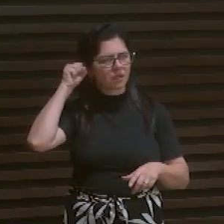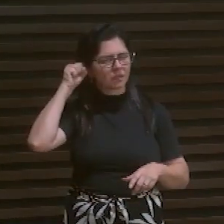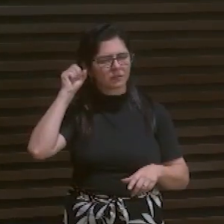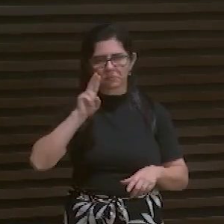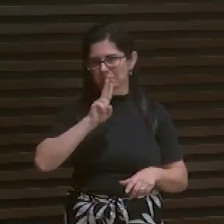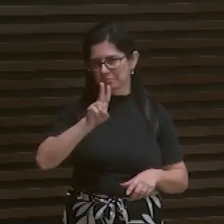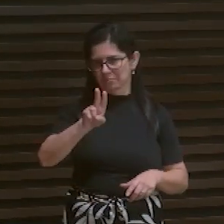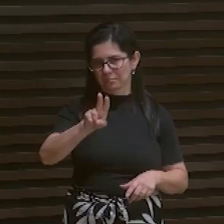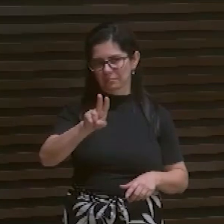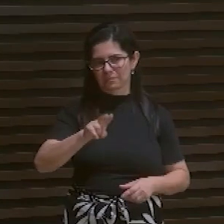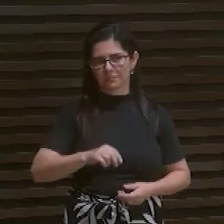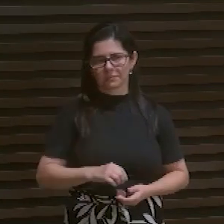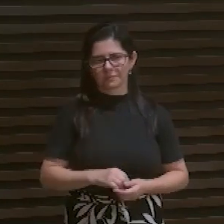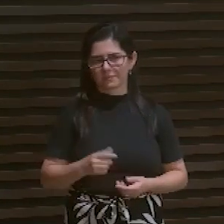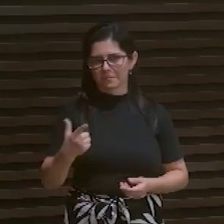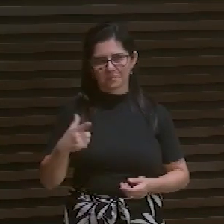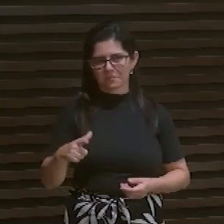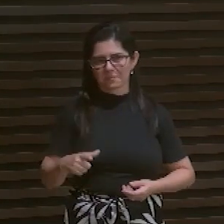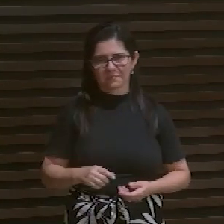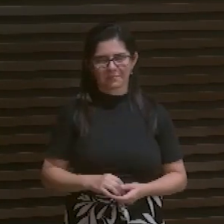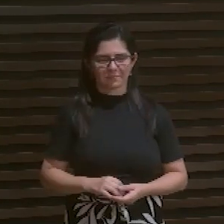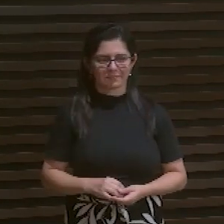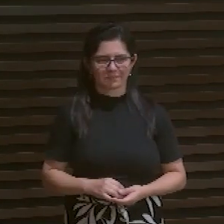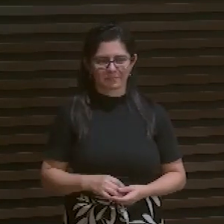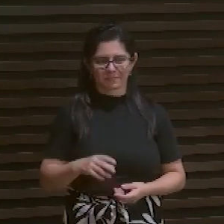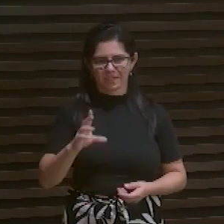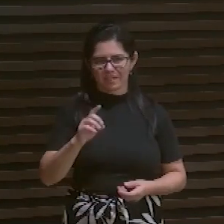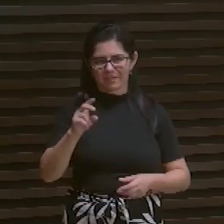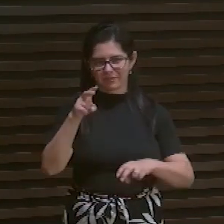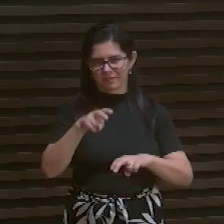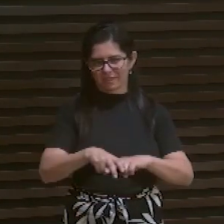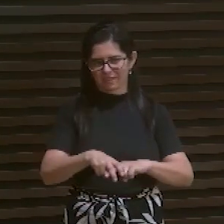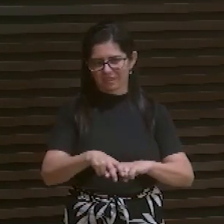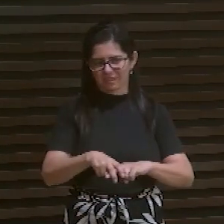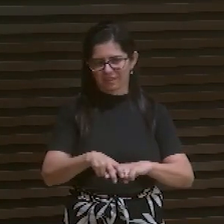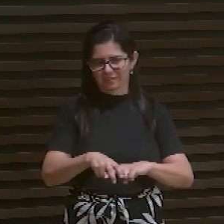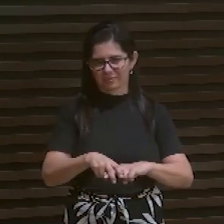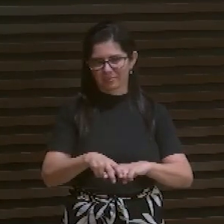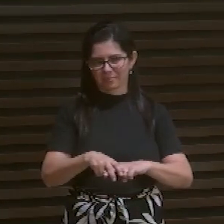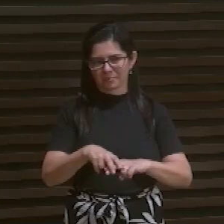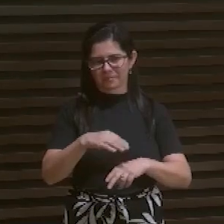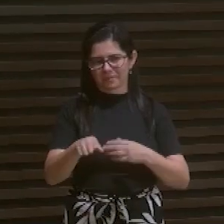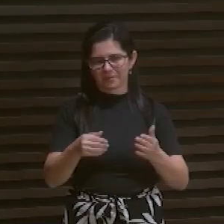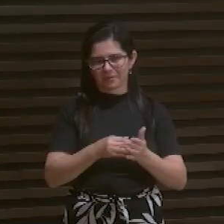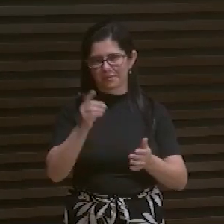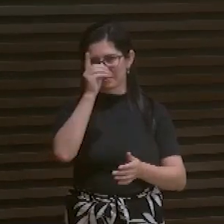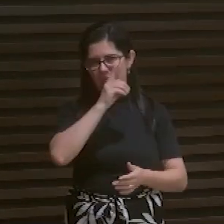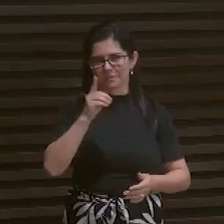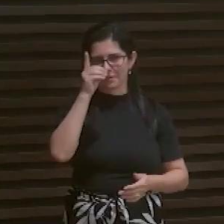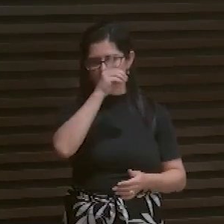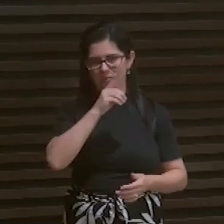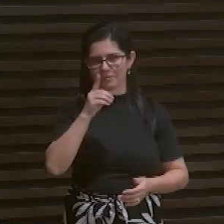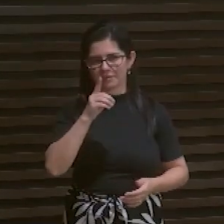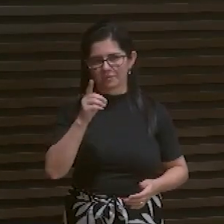Não existe. A função de sentar na igreja domingo, após domingo, e ficar sentado na igreja domingo após domingo, não está na